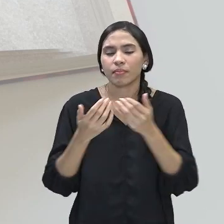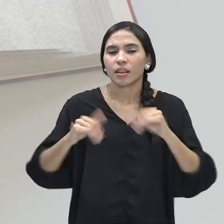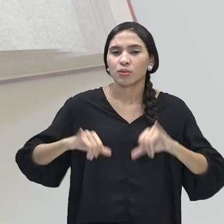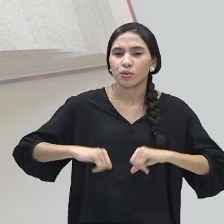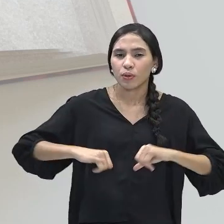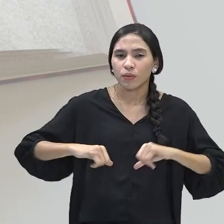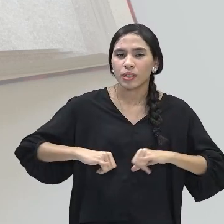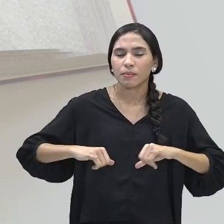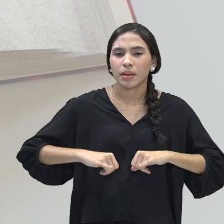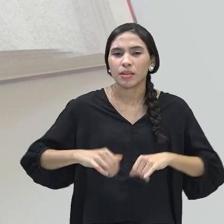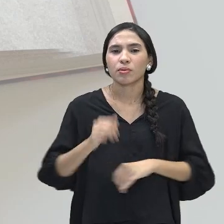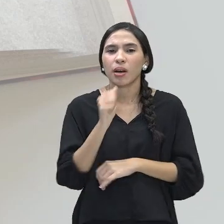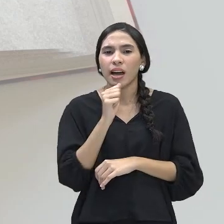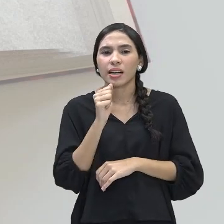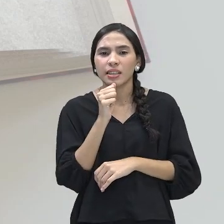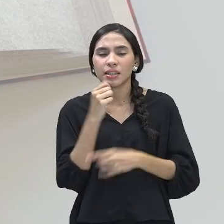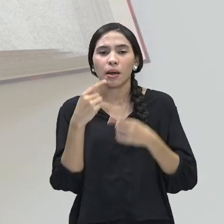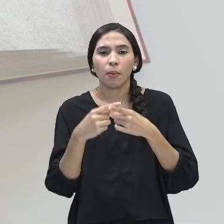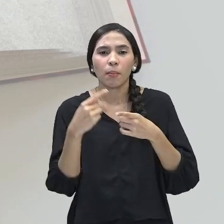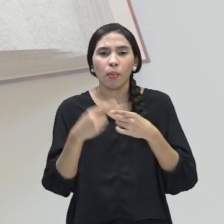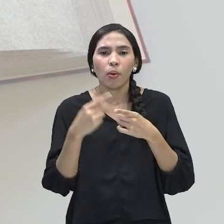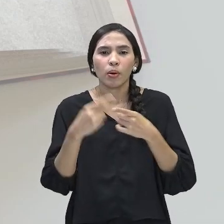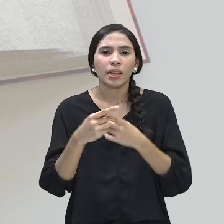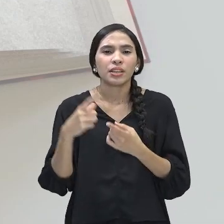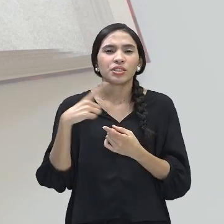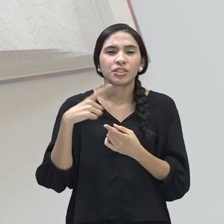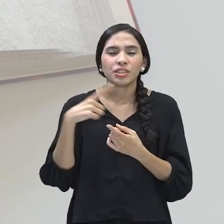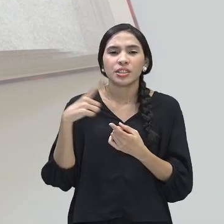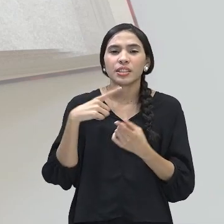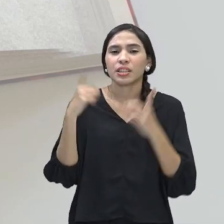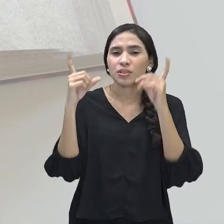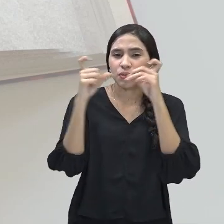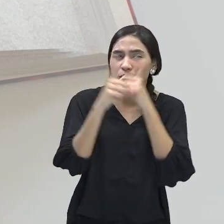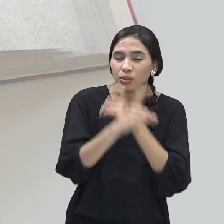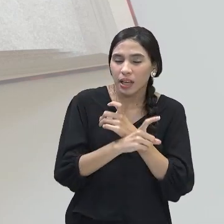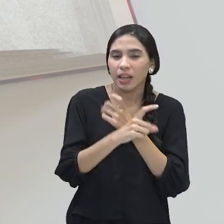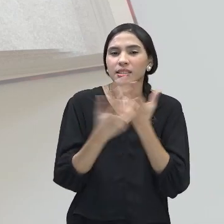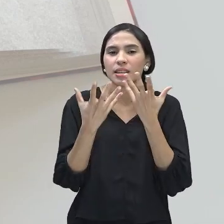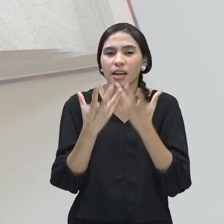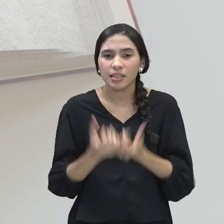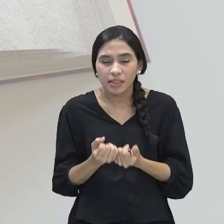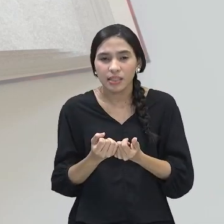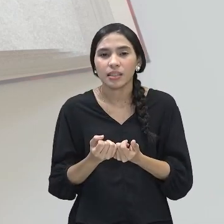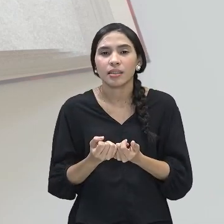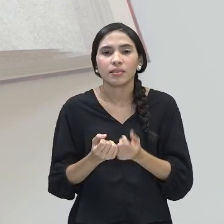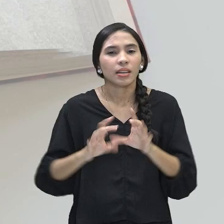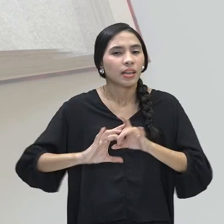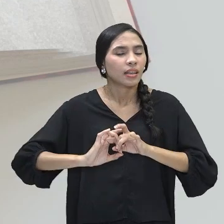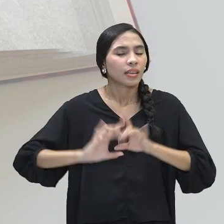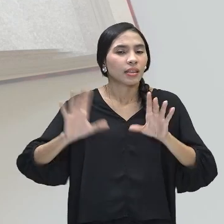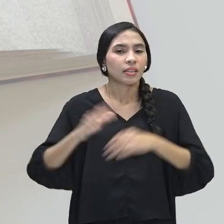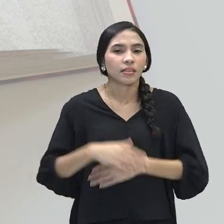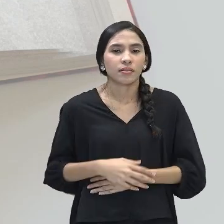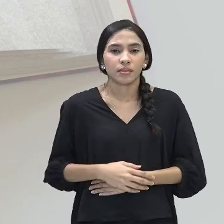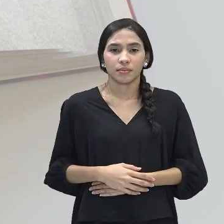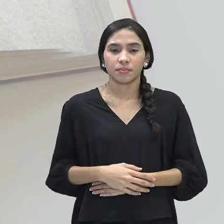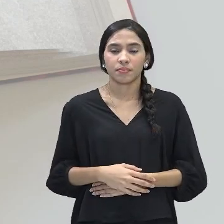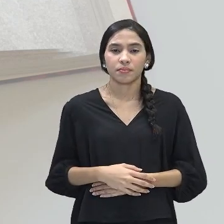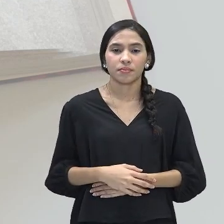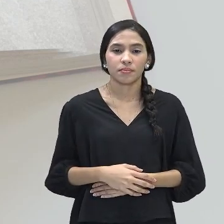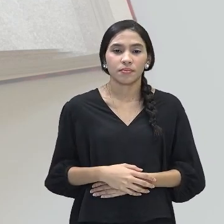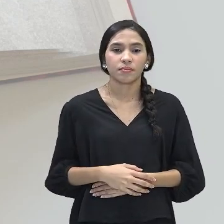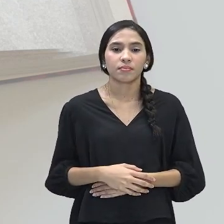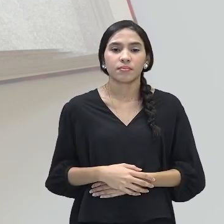dolorosa imaturidade rebentaria seu próprio ser, enfim, livre. Não,